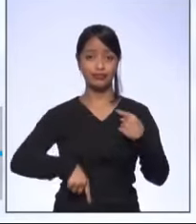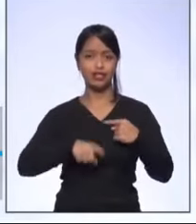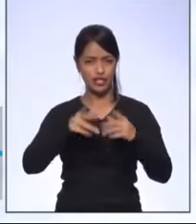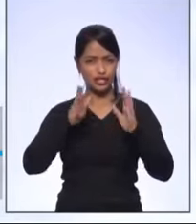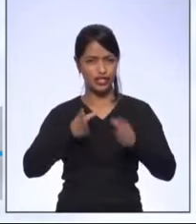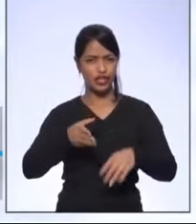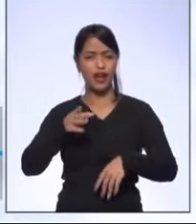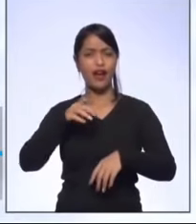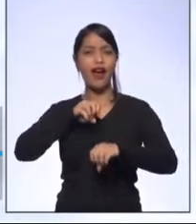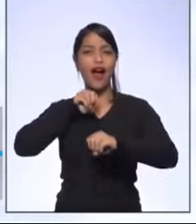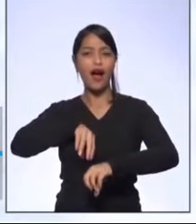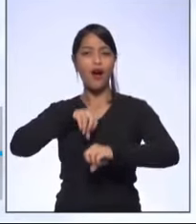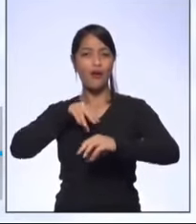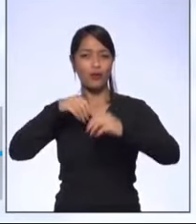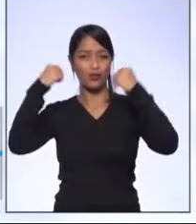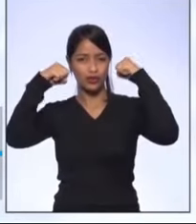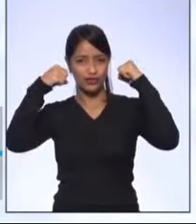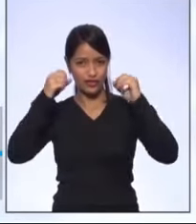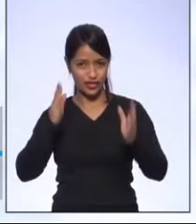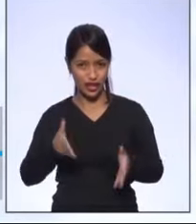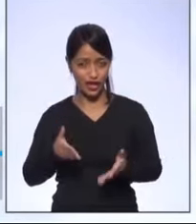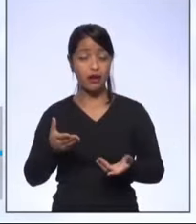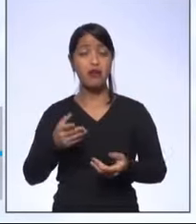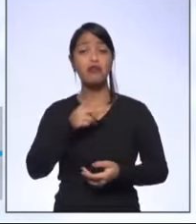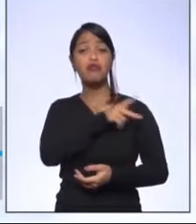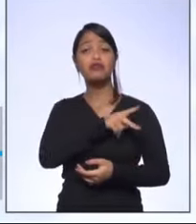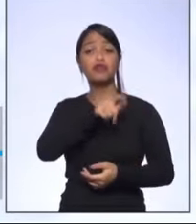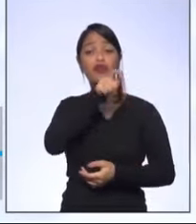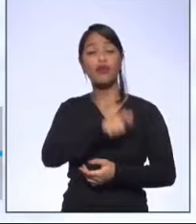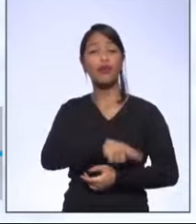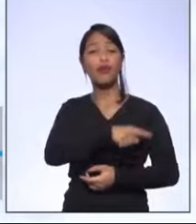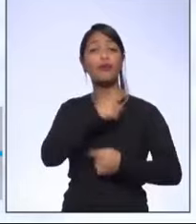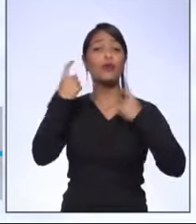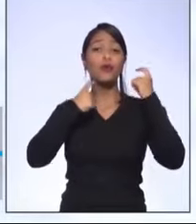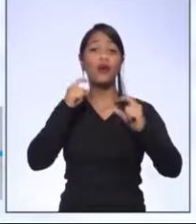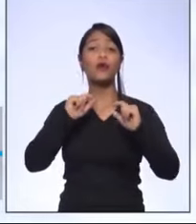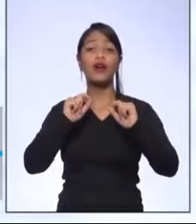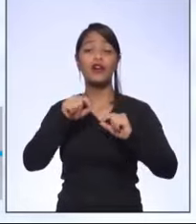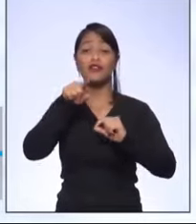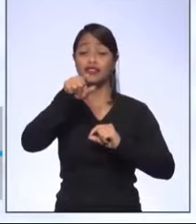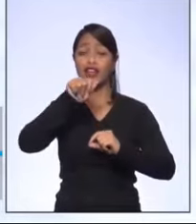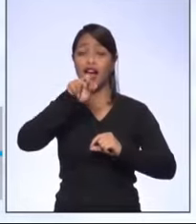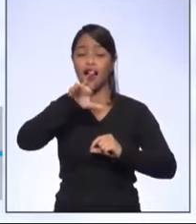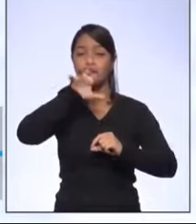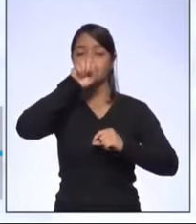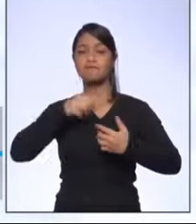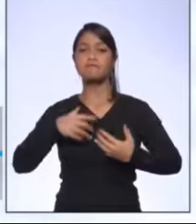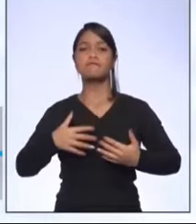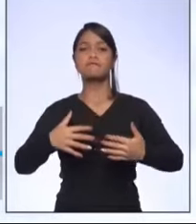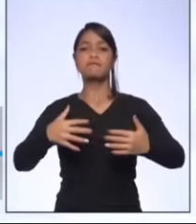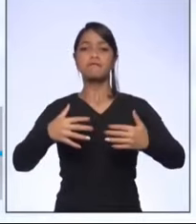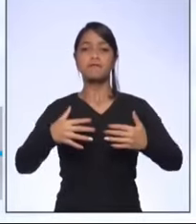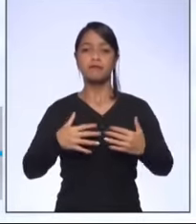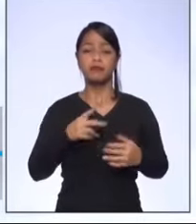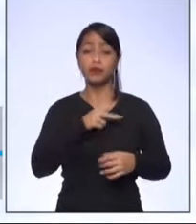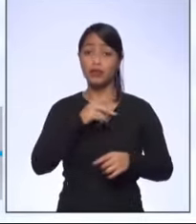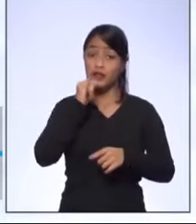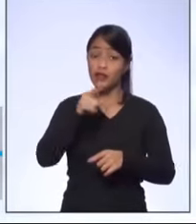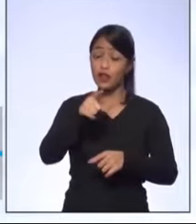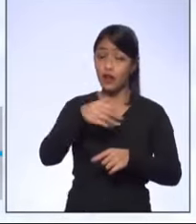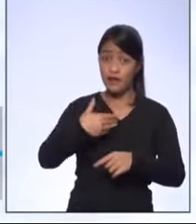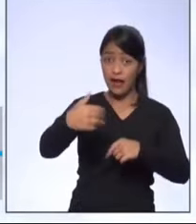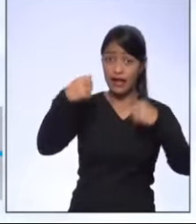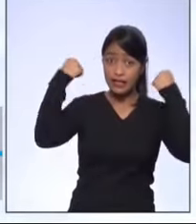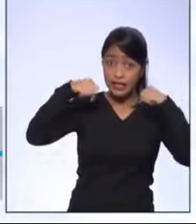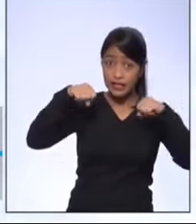educação física, né? Qual que o professor se preocupa muito? Com a sua respiração. Né? Ó, puxa o ar quando fizer exercício assim,